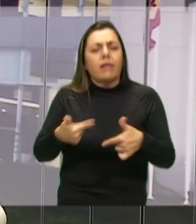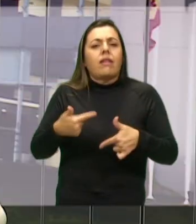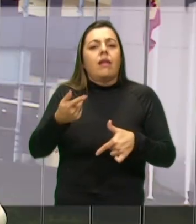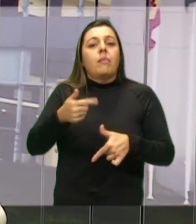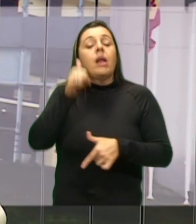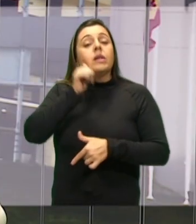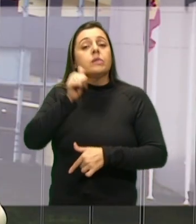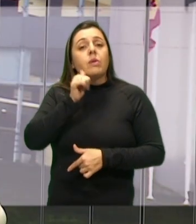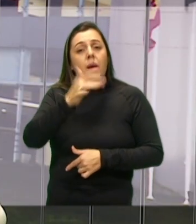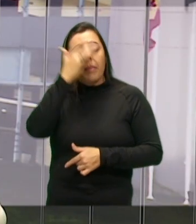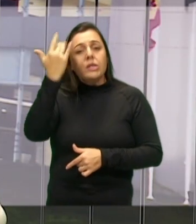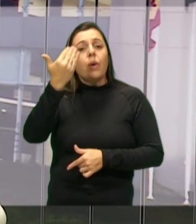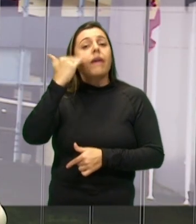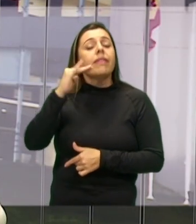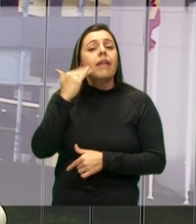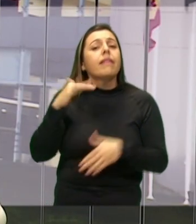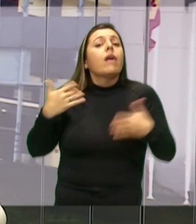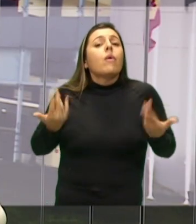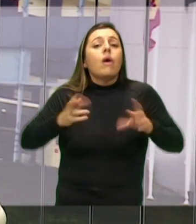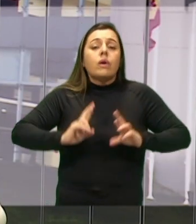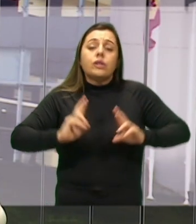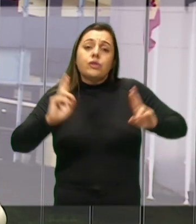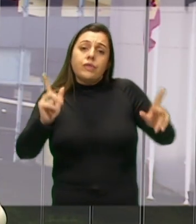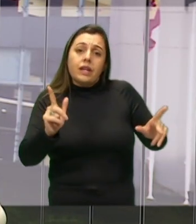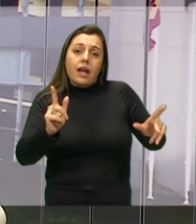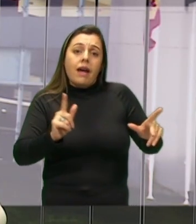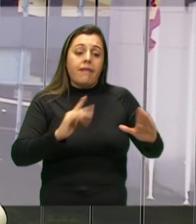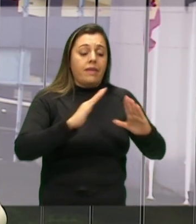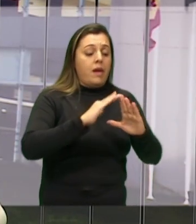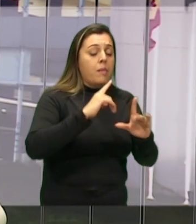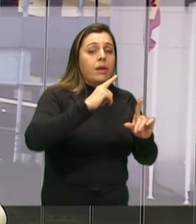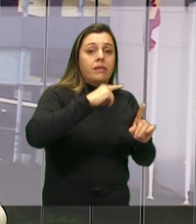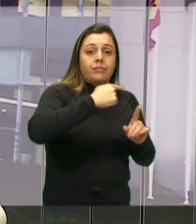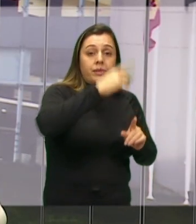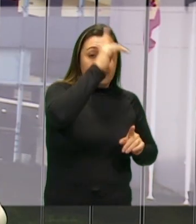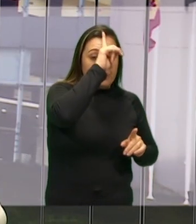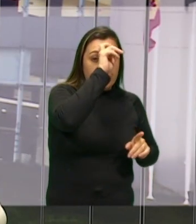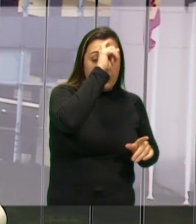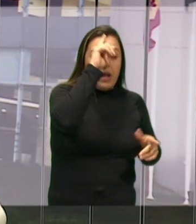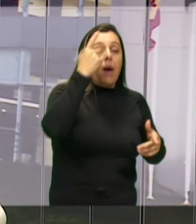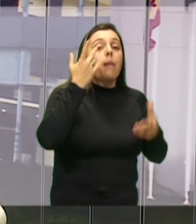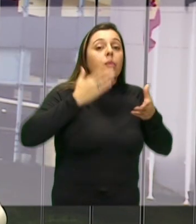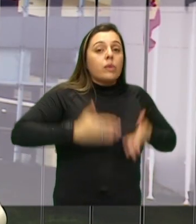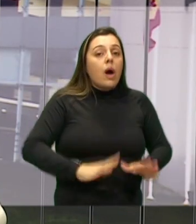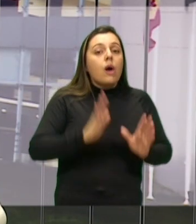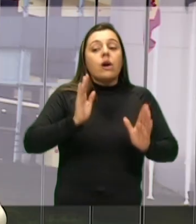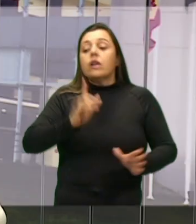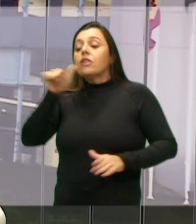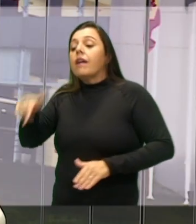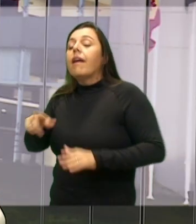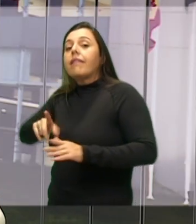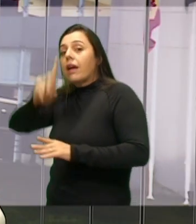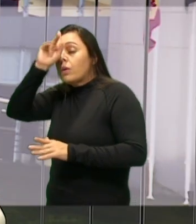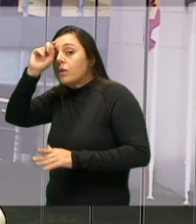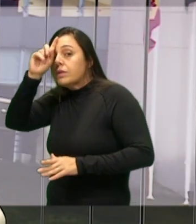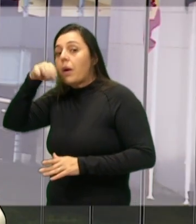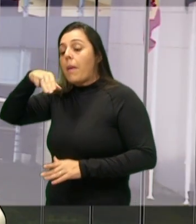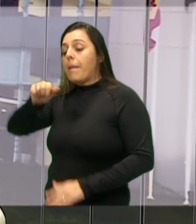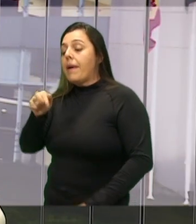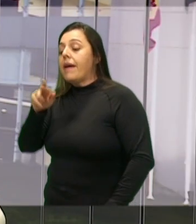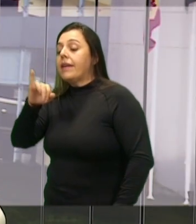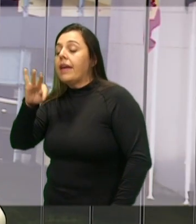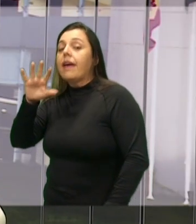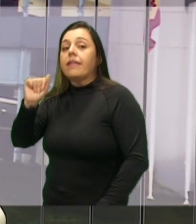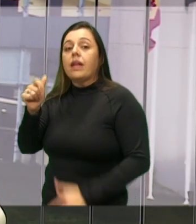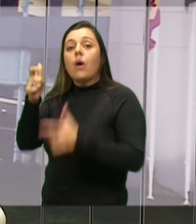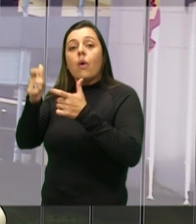pelas mulheres. Para as pessoas entenderem qual é a diferença da maternidade humanizada para a maternidade que a gente já tem no Hospital Marieta. O Hospital Marieta ele é